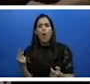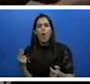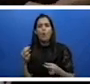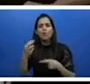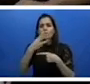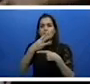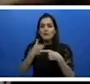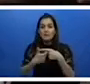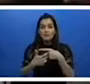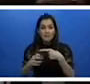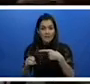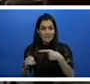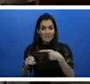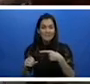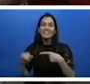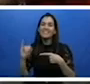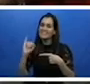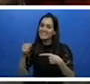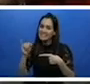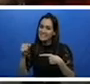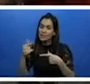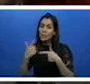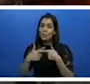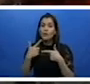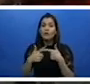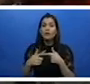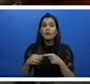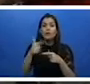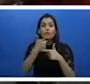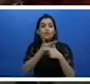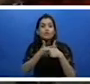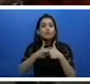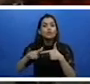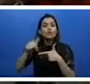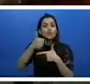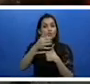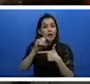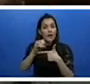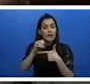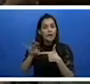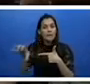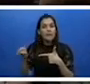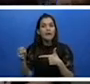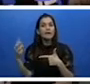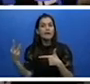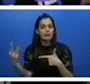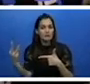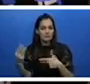centímetro? Sim, eu dividi por 10 e peguei 3 partes.